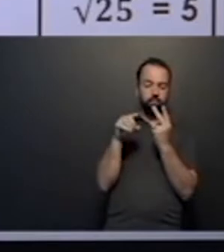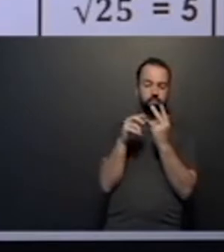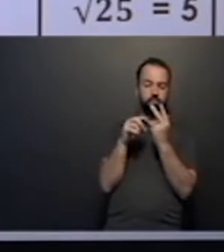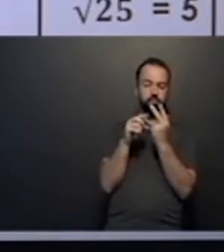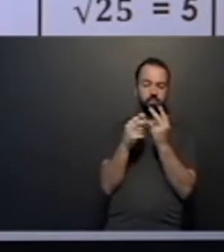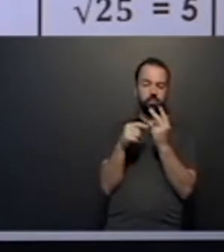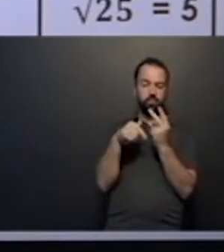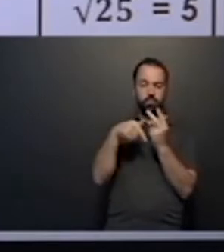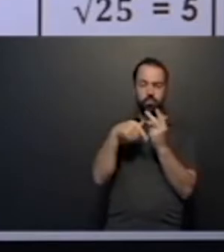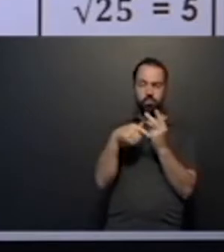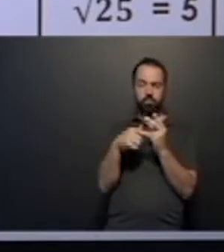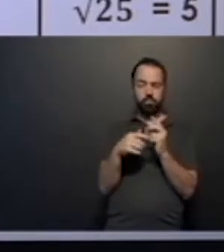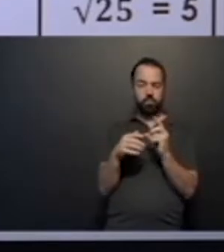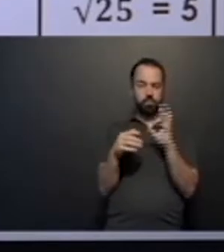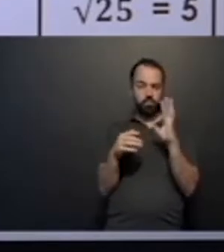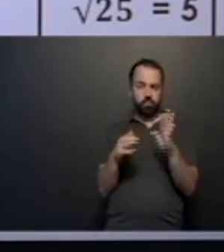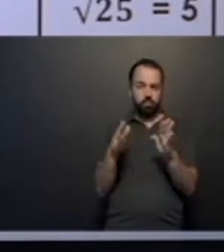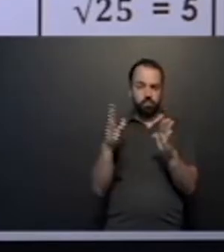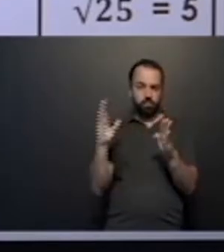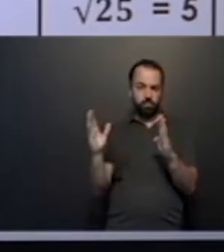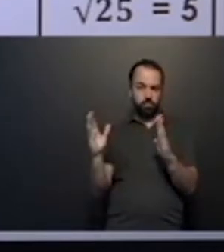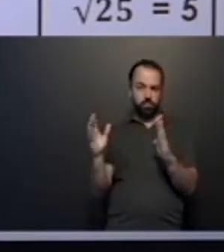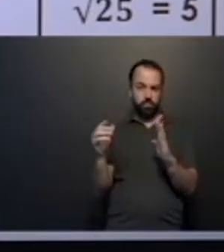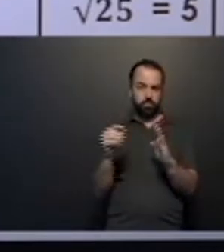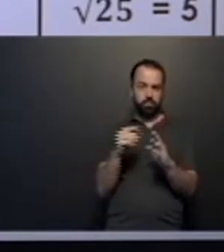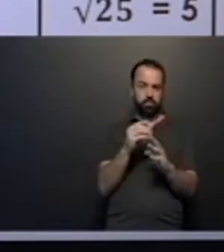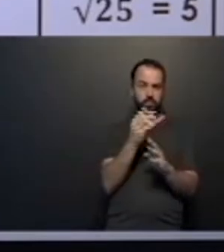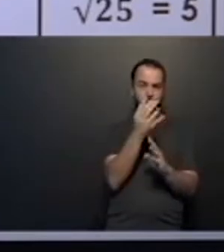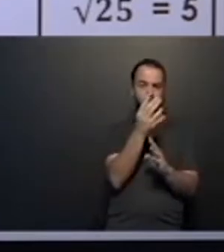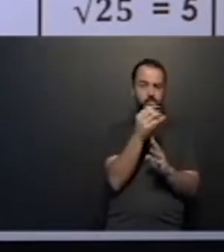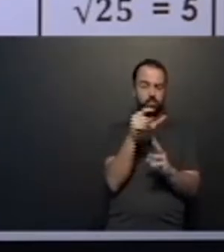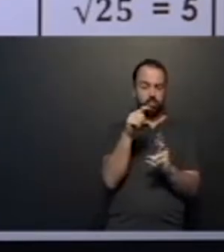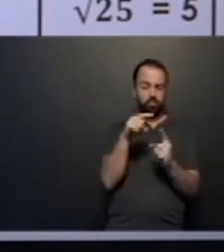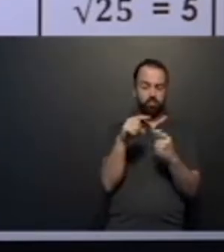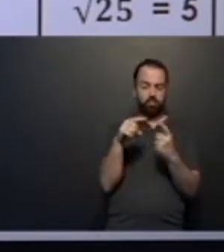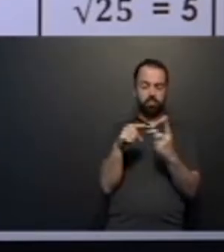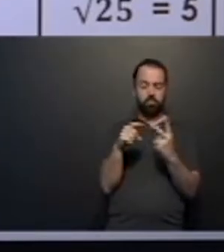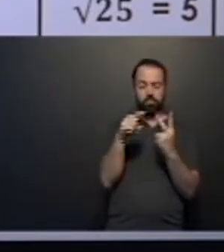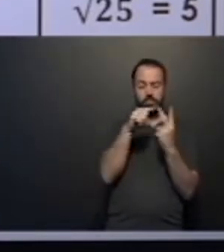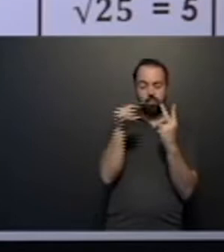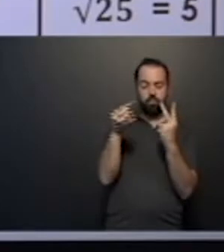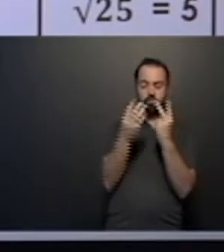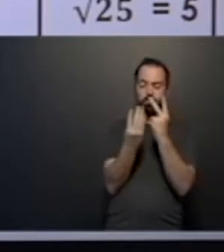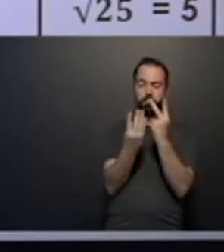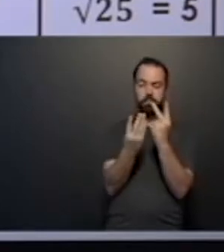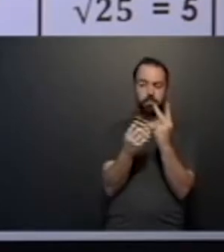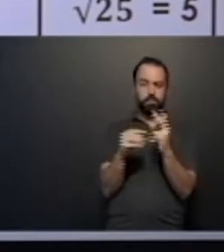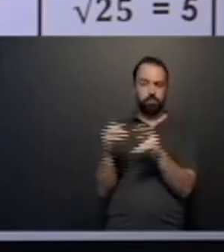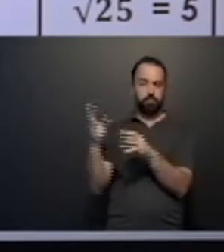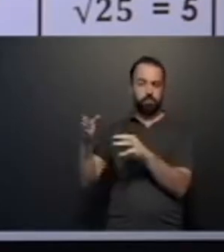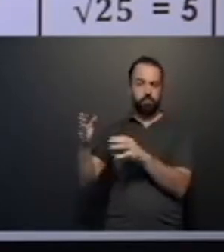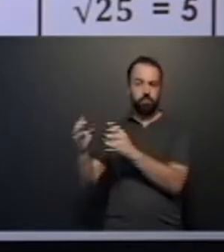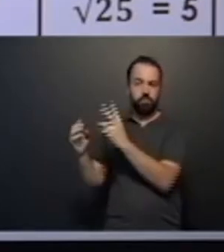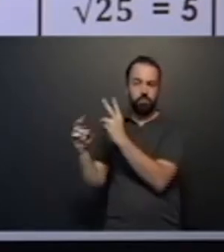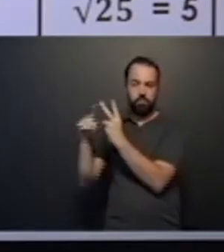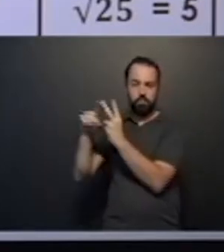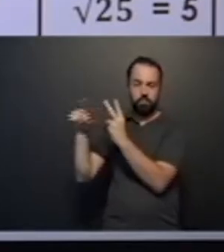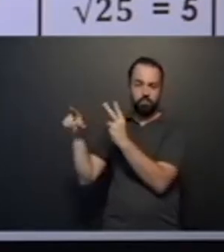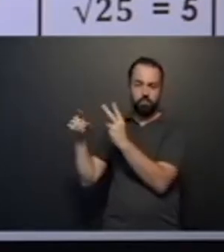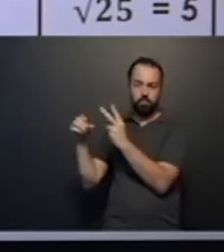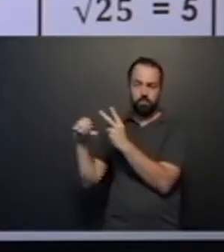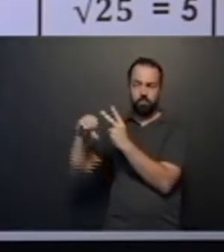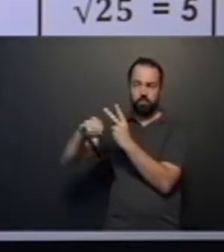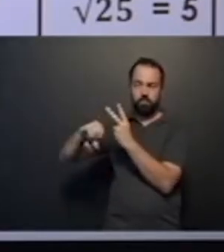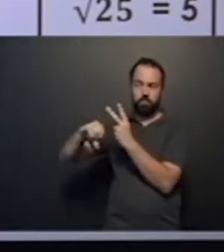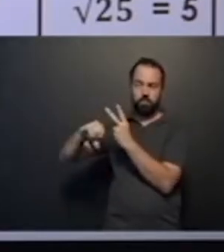sete ela está entre a raiz quadrada de quatro e a raiz quadrada de nove